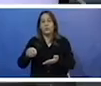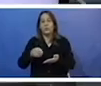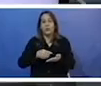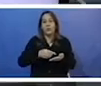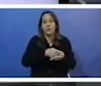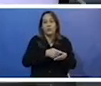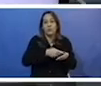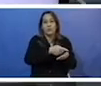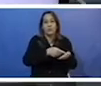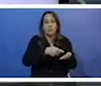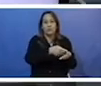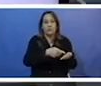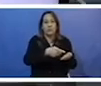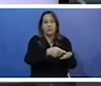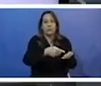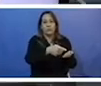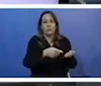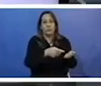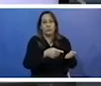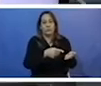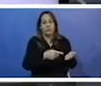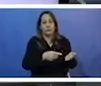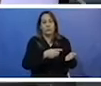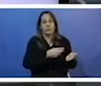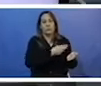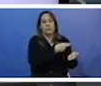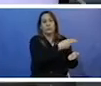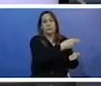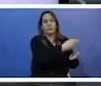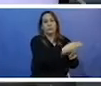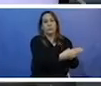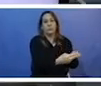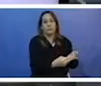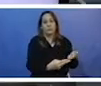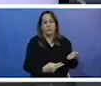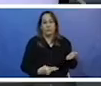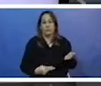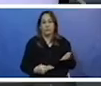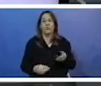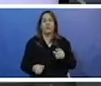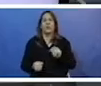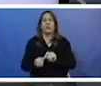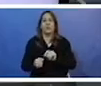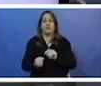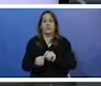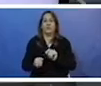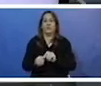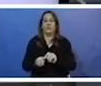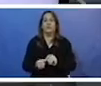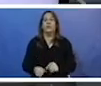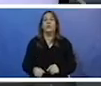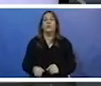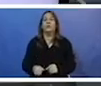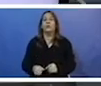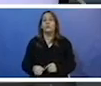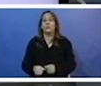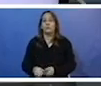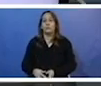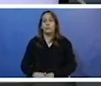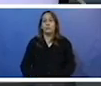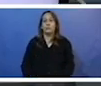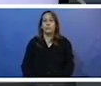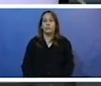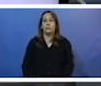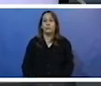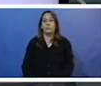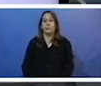ele vai retirando lá o pedacinho da madeira e ele vai fazendo. Mas o que ele quer, o desenho que ele quer, não é aquilo que